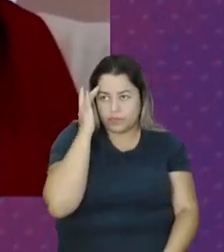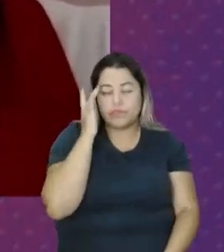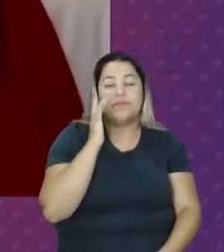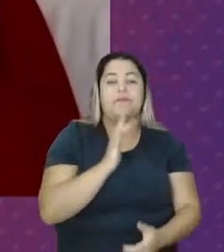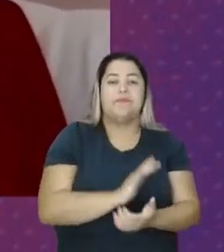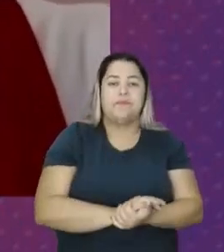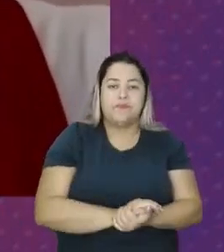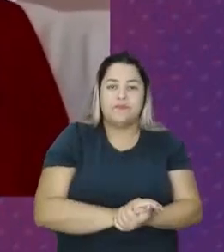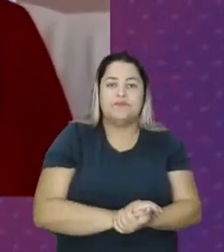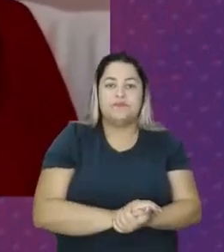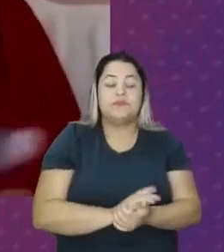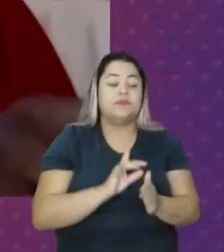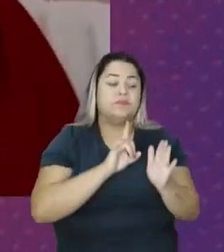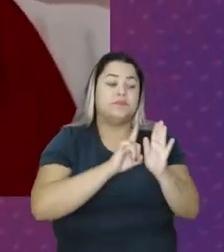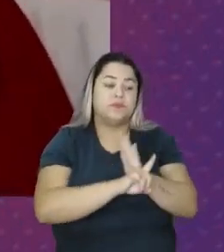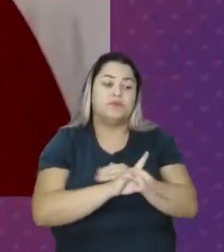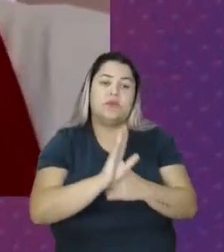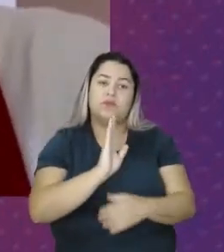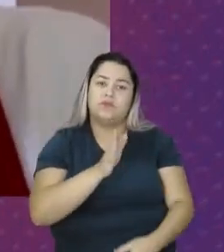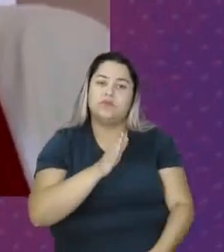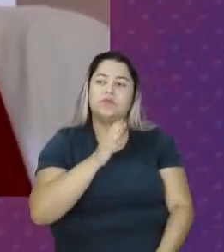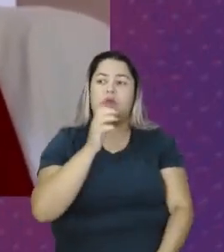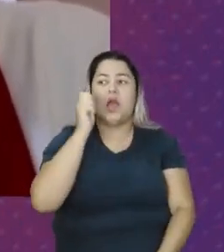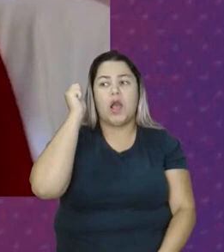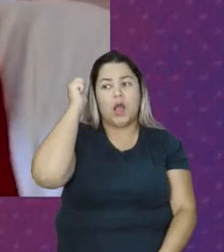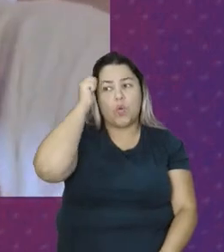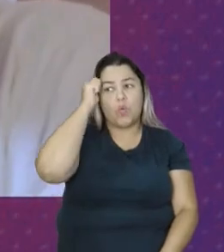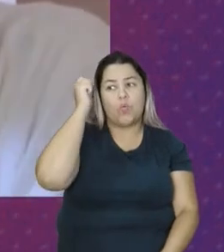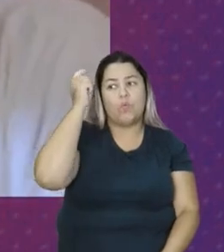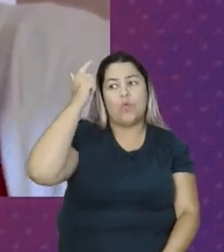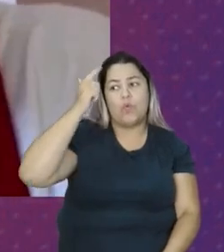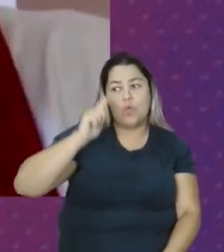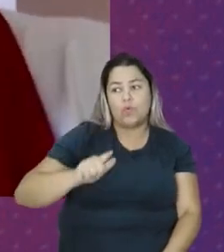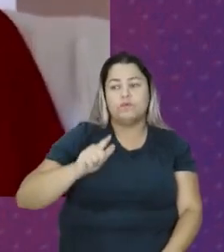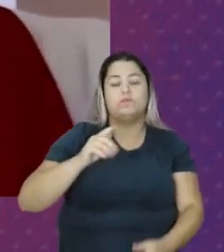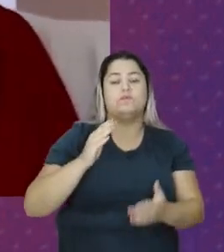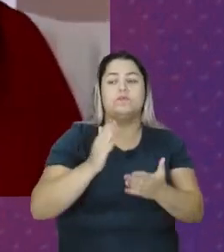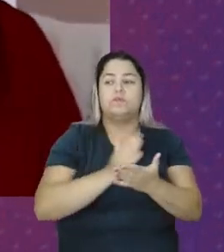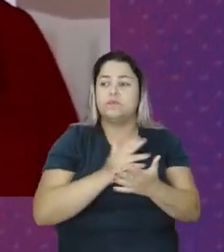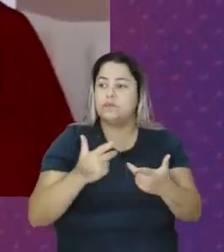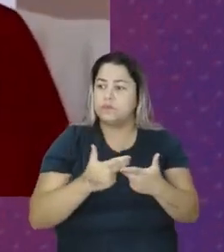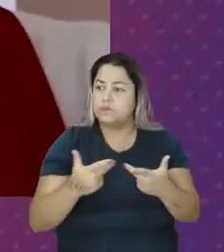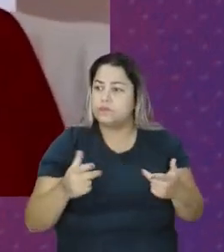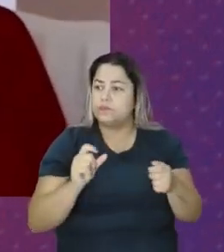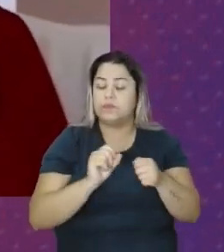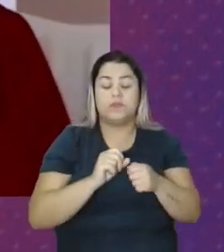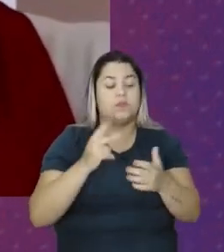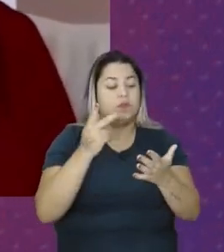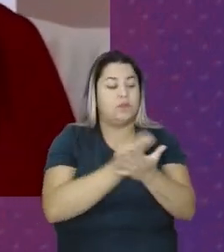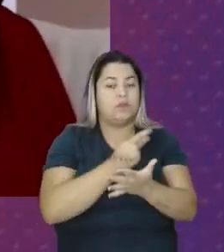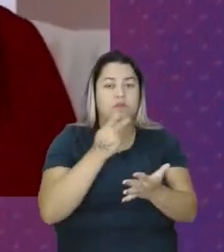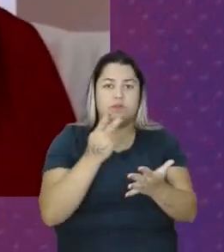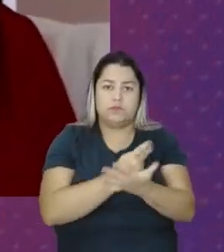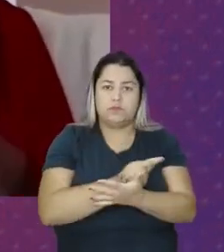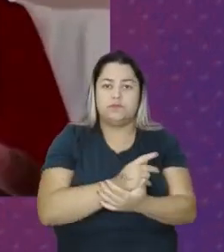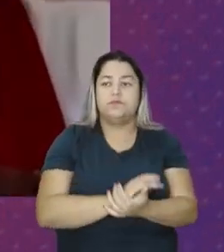absolutamente, sem perguntar, já culpa o outro de alguma coisa que foi feita errado em algum determinado local. Então, nós